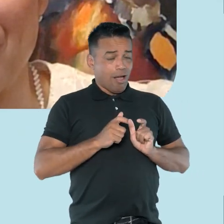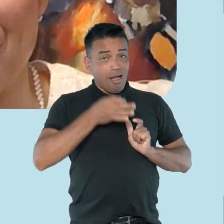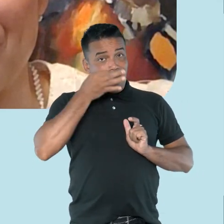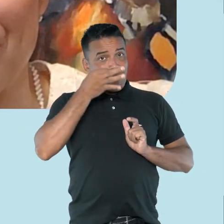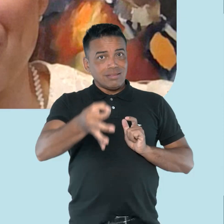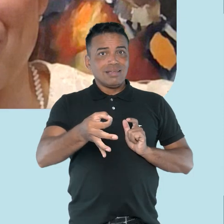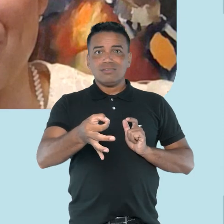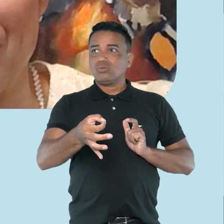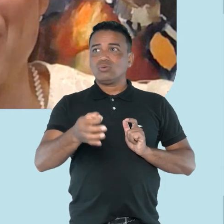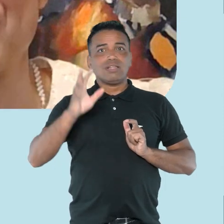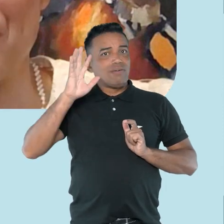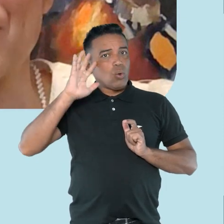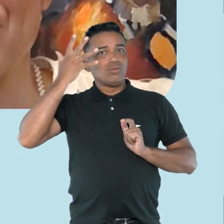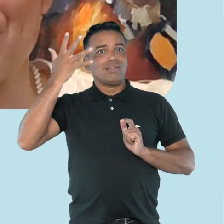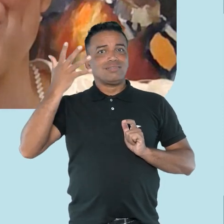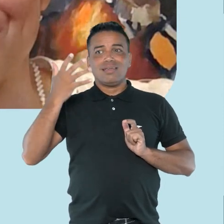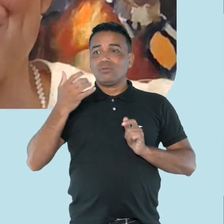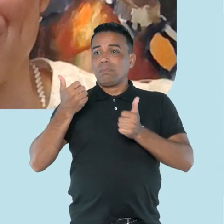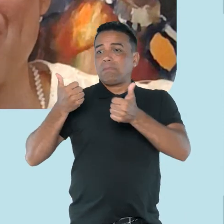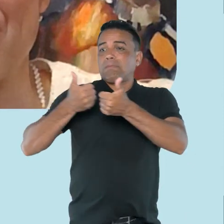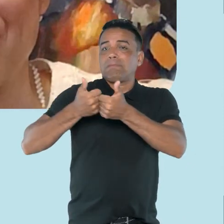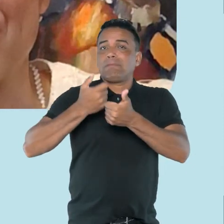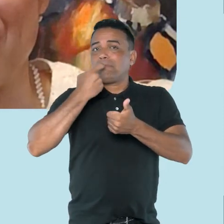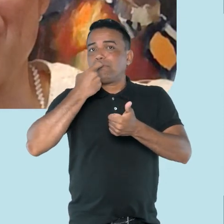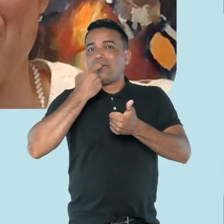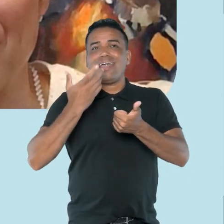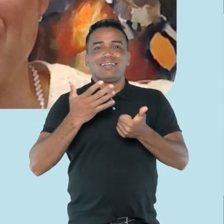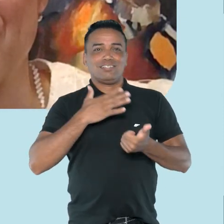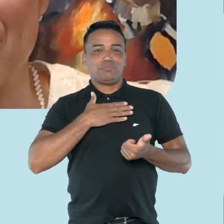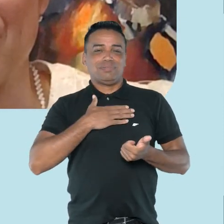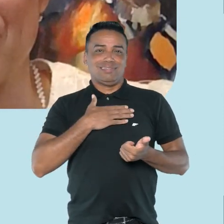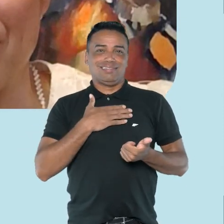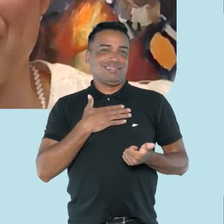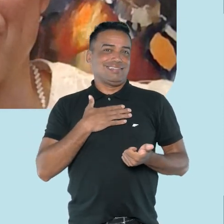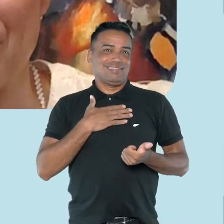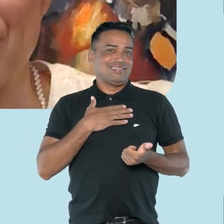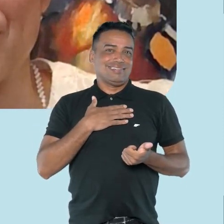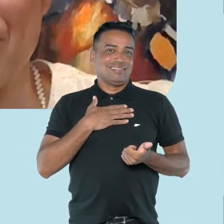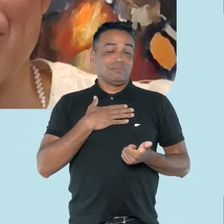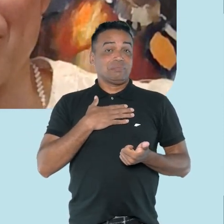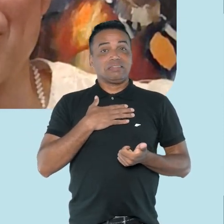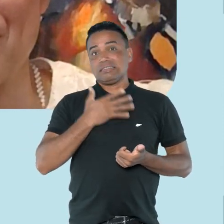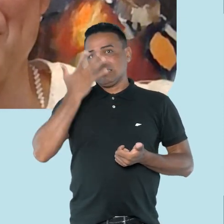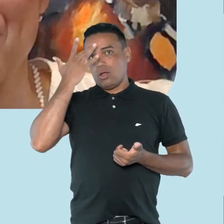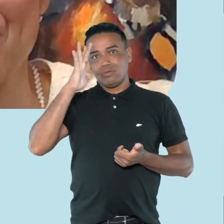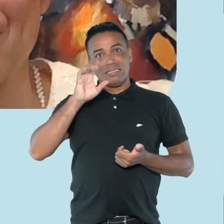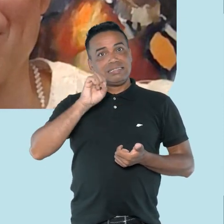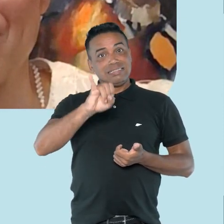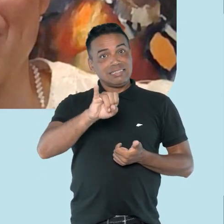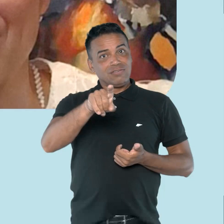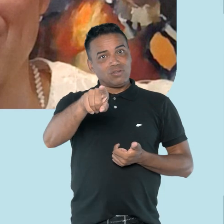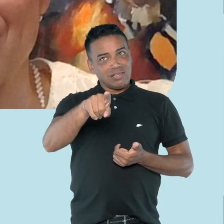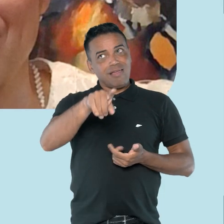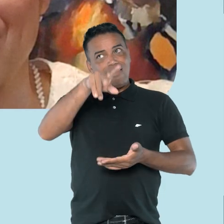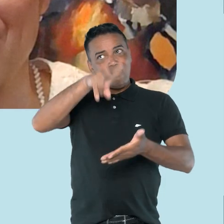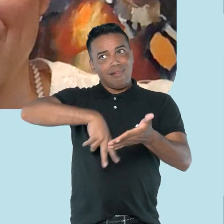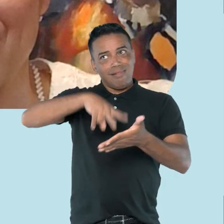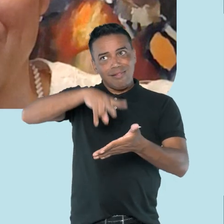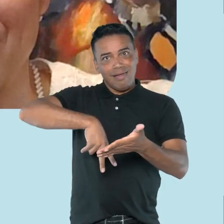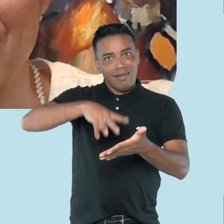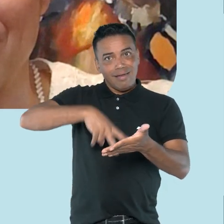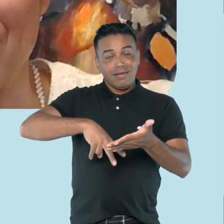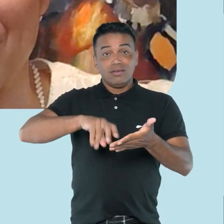num lugar sem estar atento ao que estava acontecendo a 2 ou 3 metros de mim, né? Enfim, eu não sei se